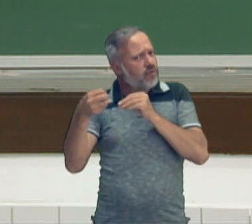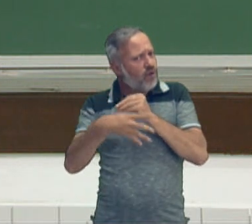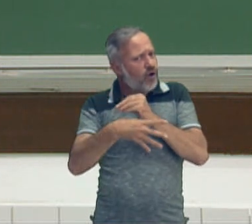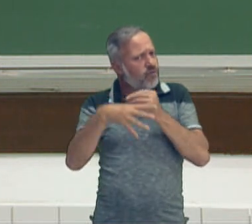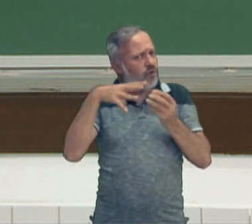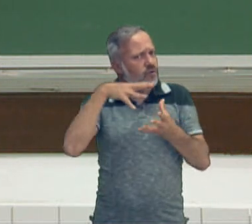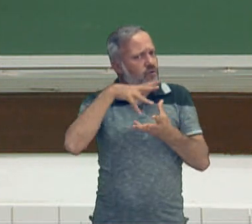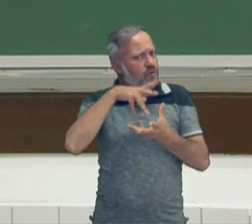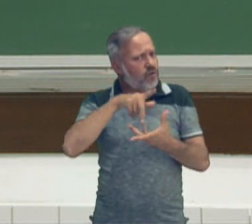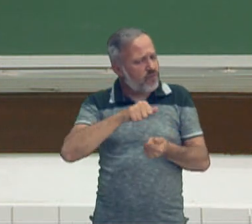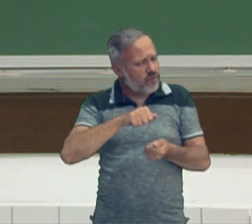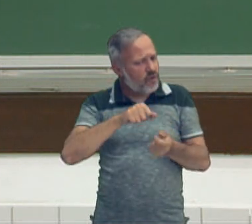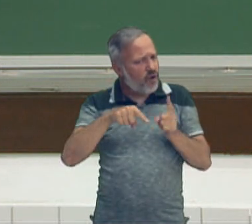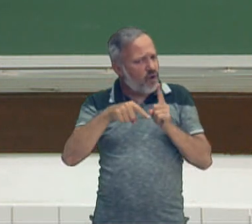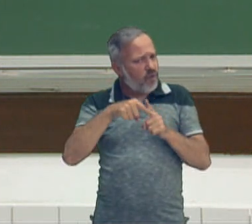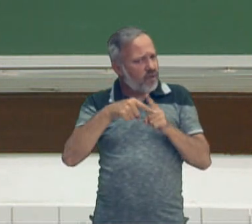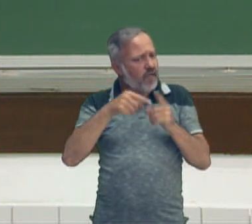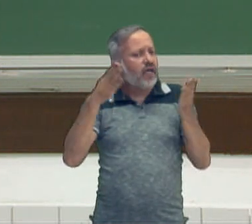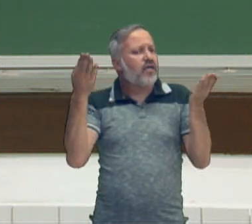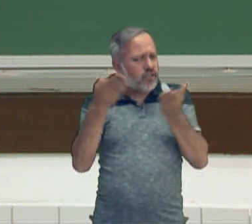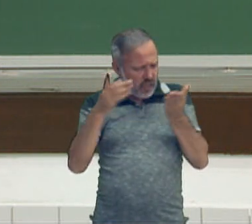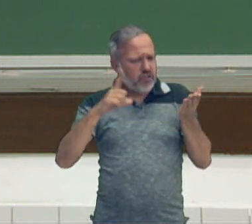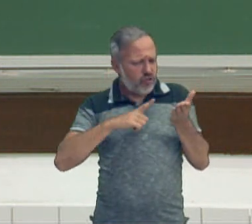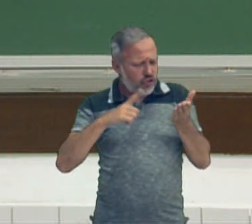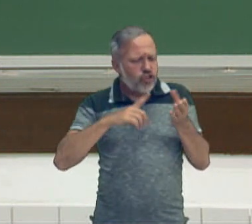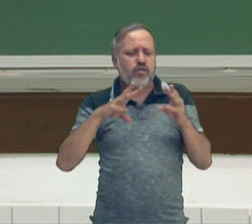de colonização, e não do